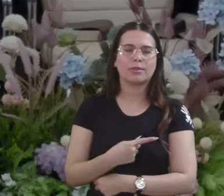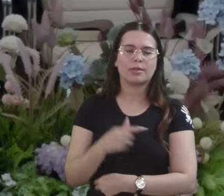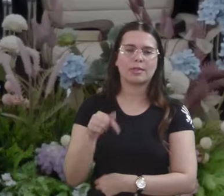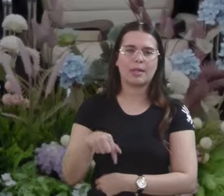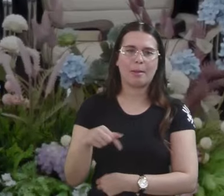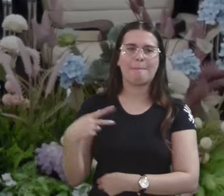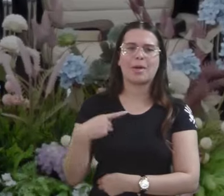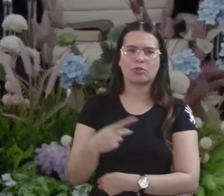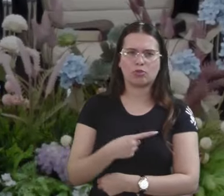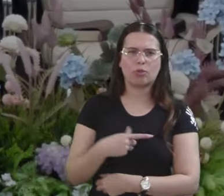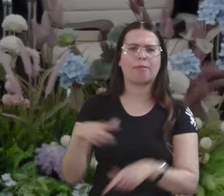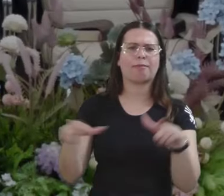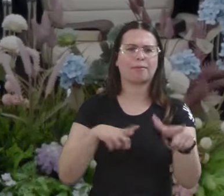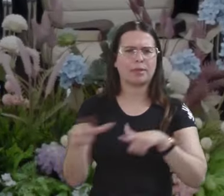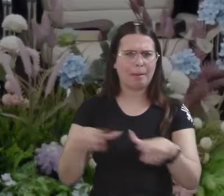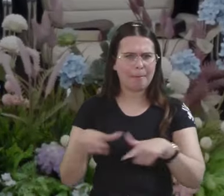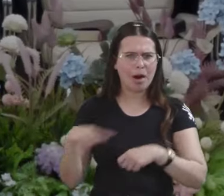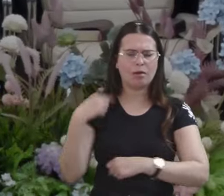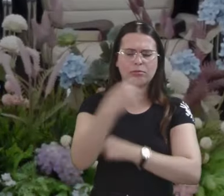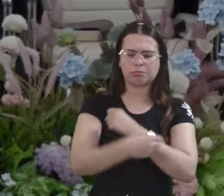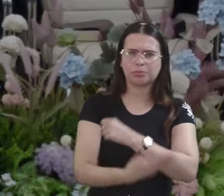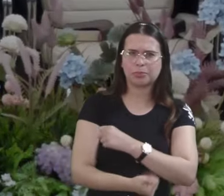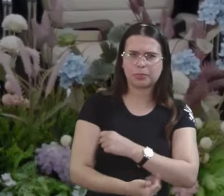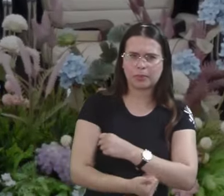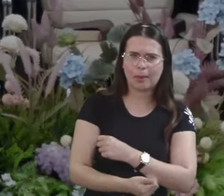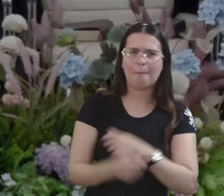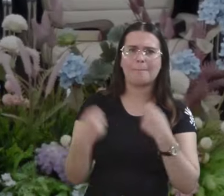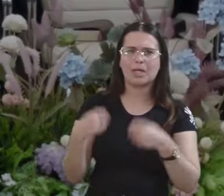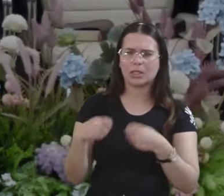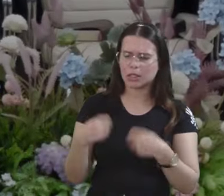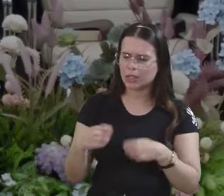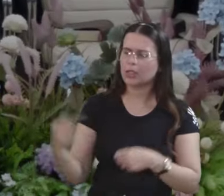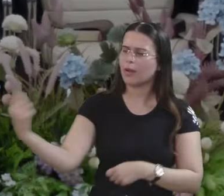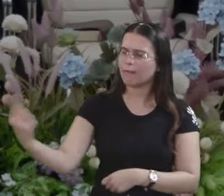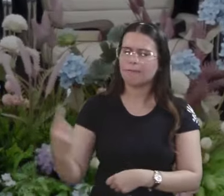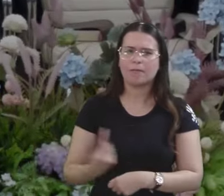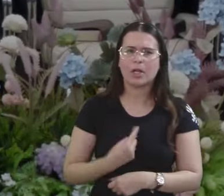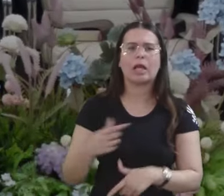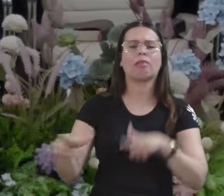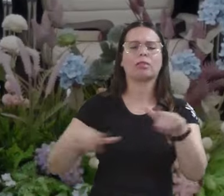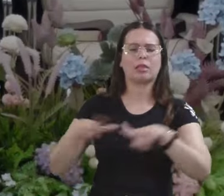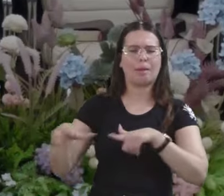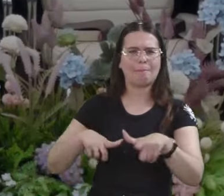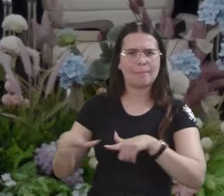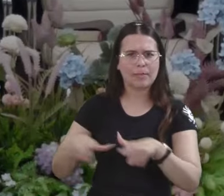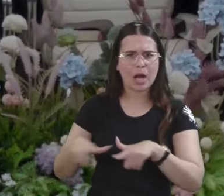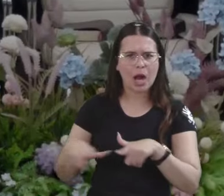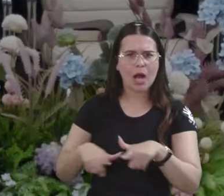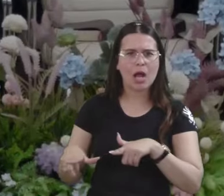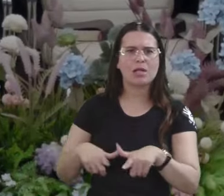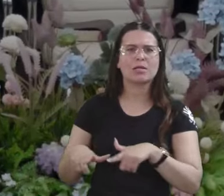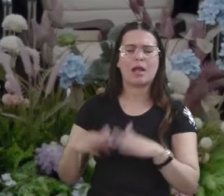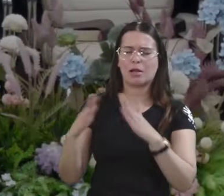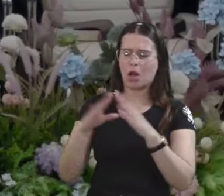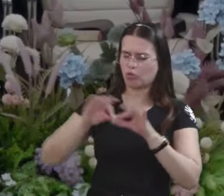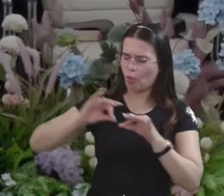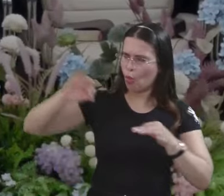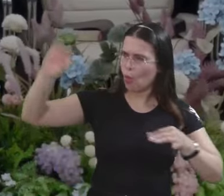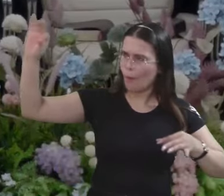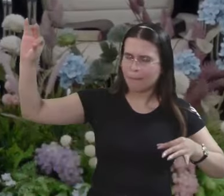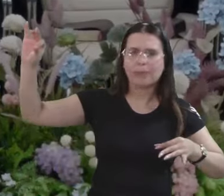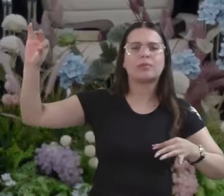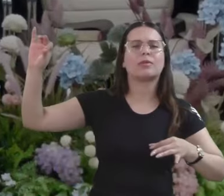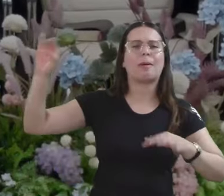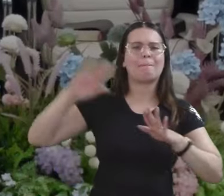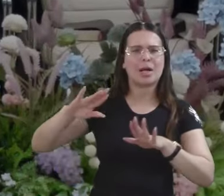no Madempe, tem que dar conta, ele mora a 100 quilômetros daqui, trabalha num campo regional com 50